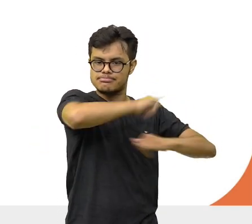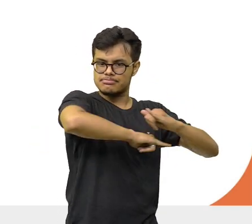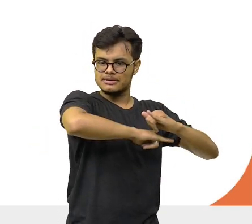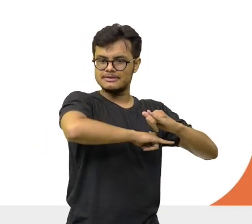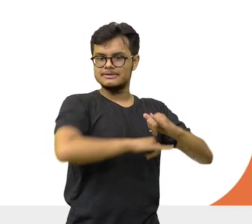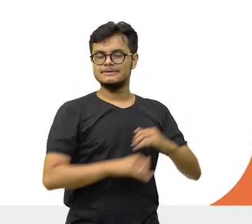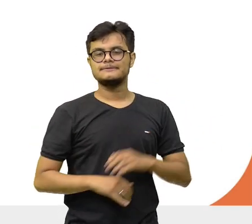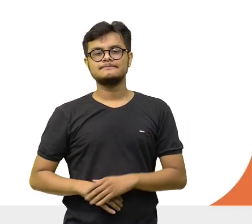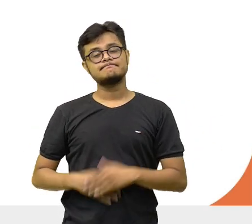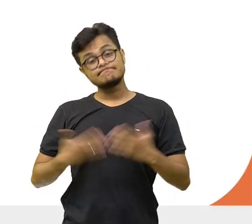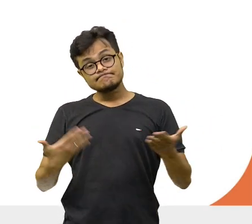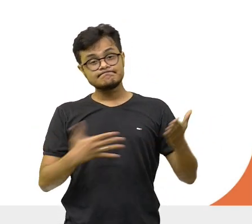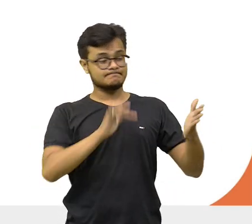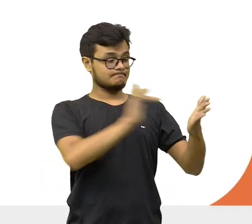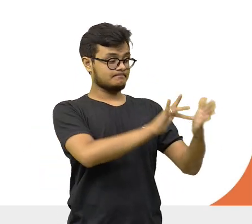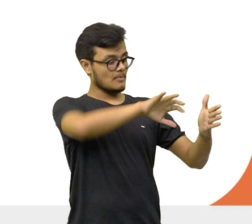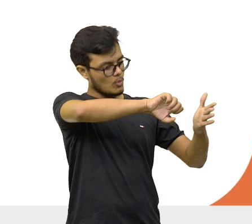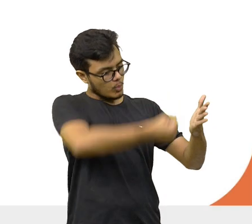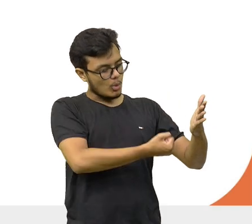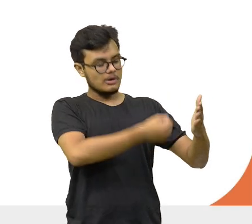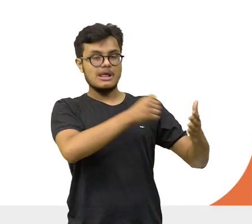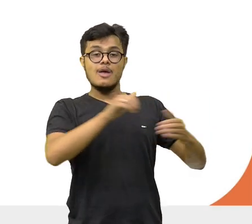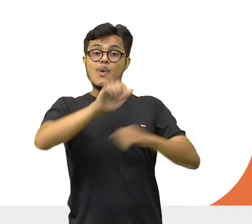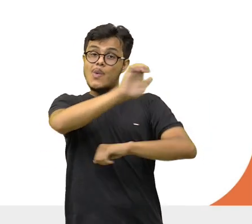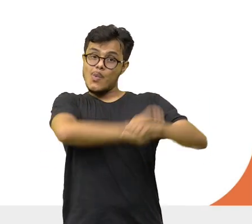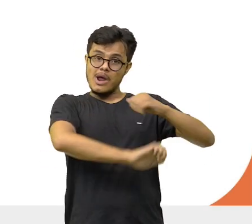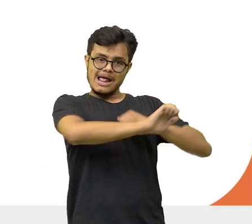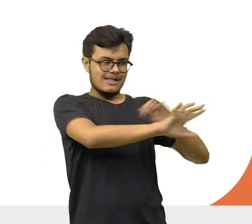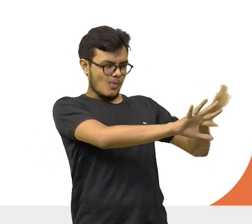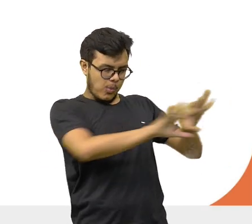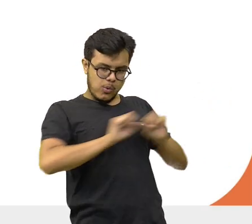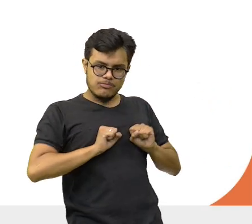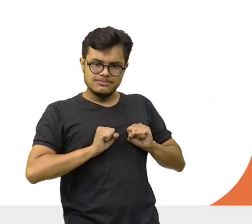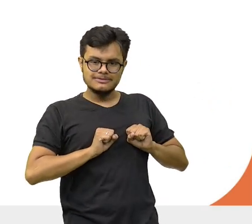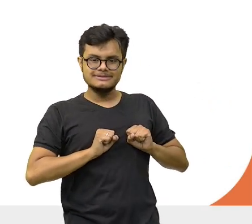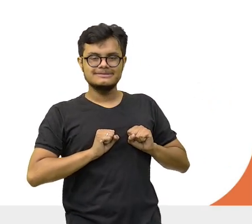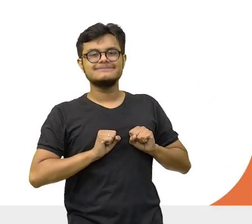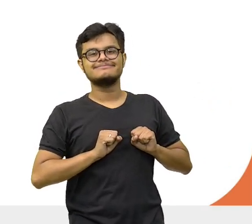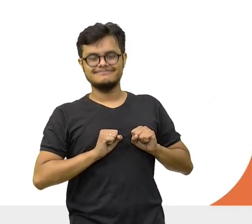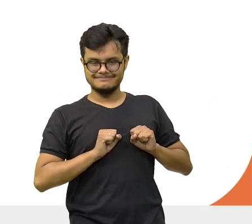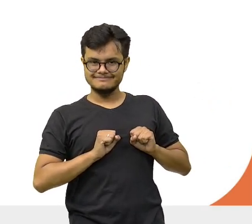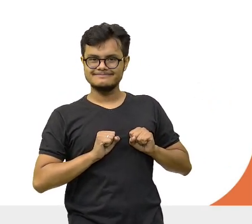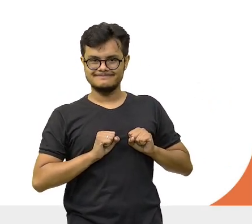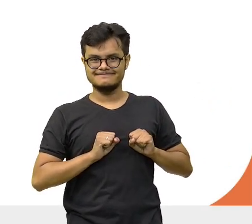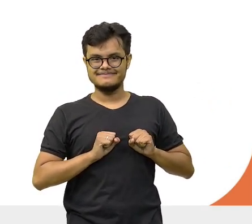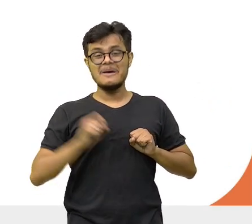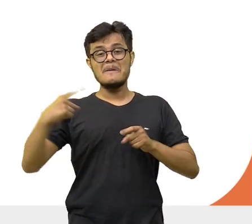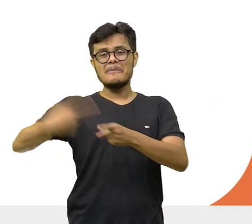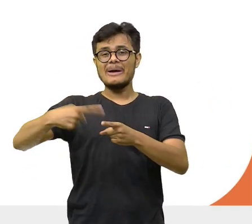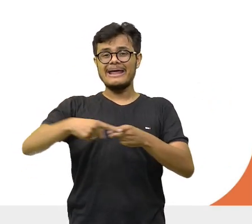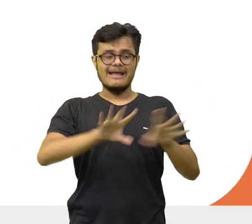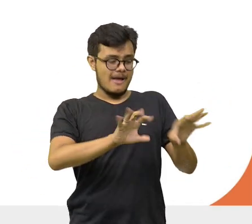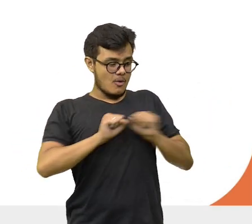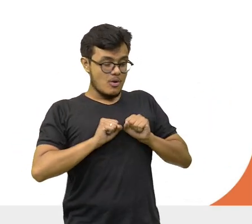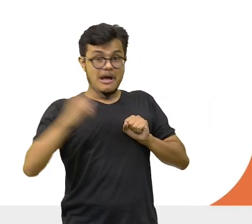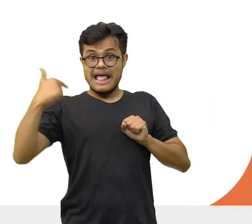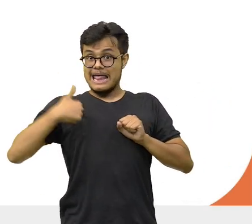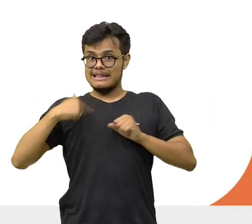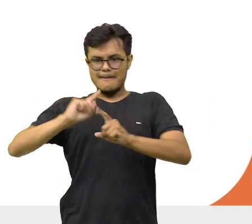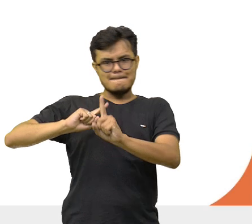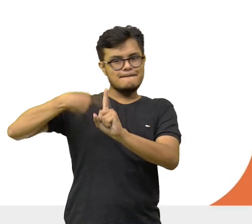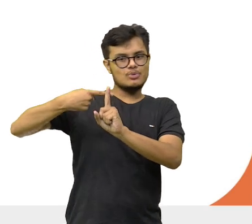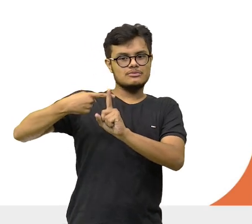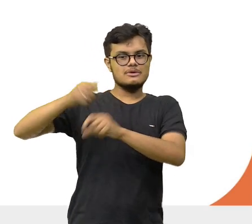na maçaneta, os elétrons da maçaneta que migram para ela, já que ela está muito positiva. Então,